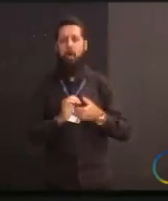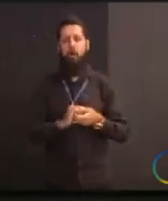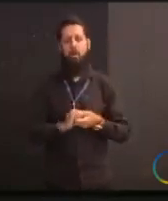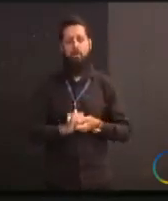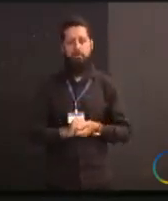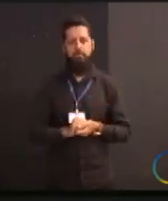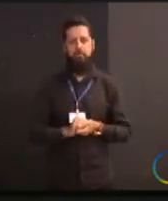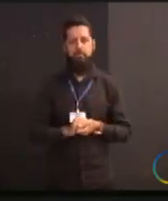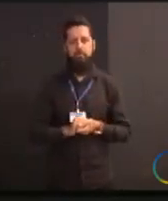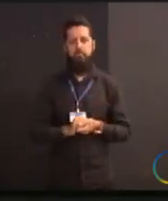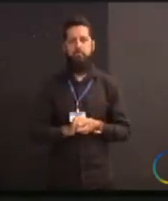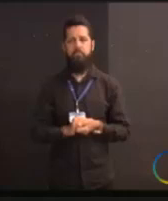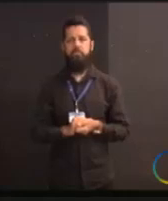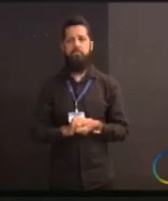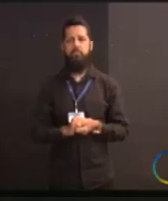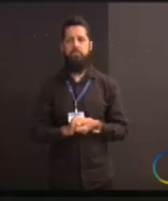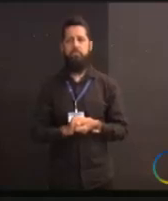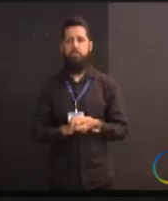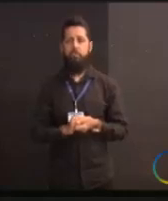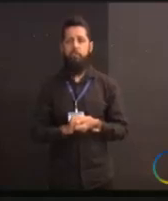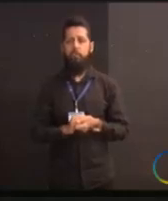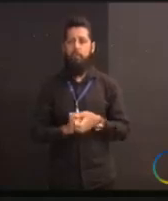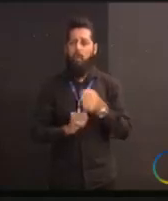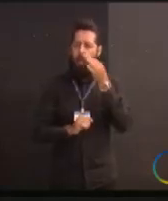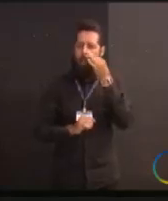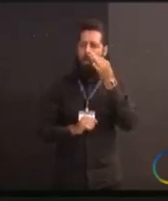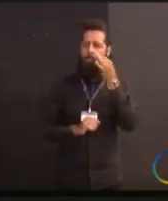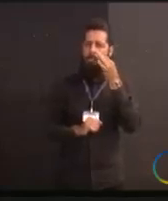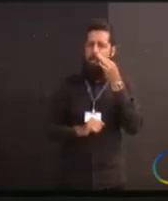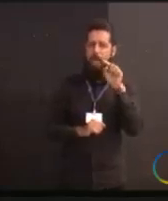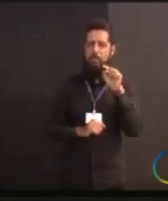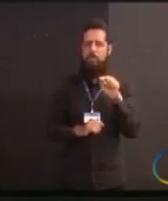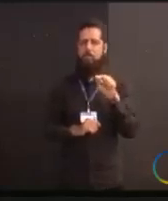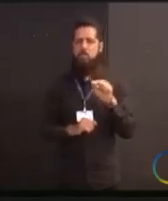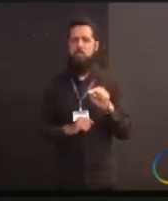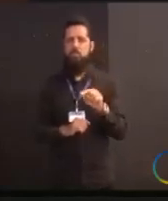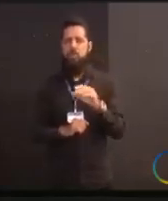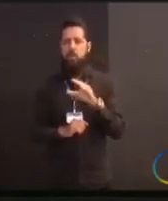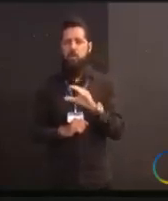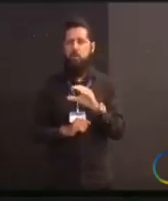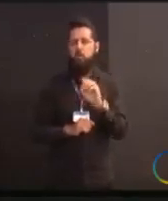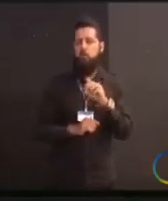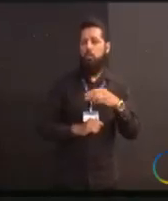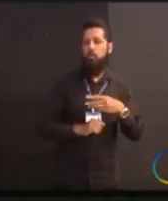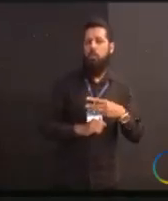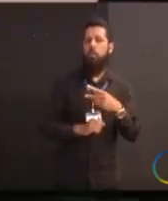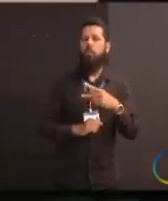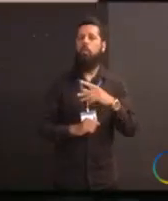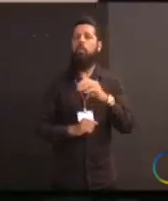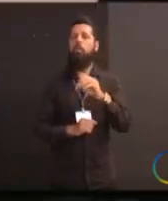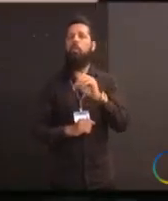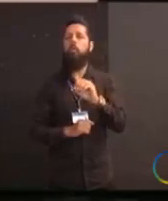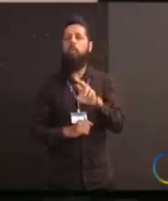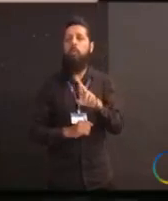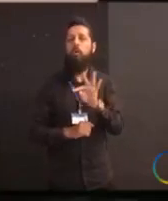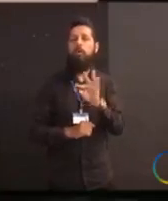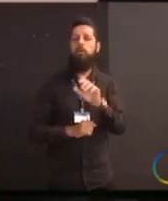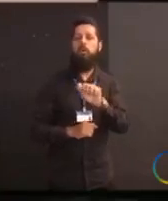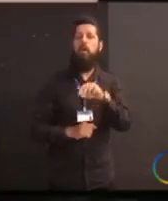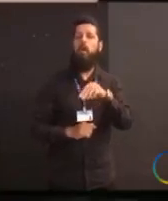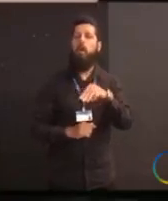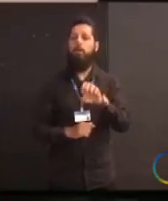Não disse assim, observa o teu comportamento numa instituição religiosa, no trabalho,